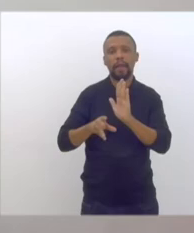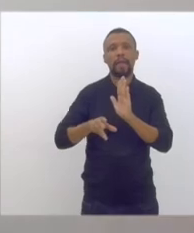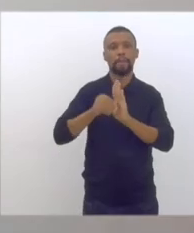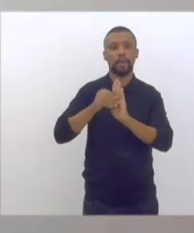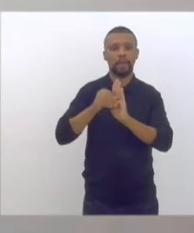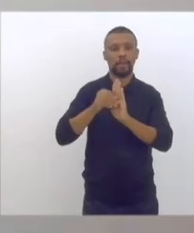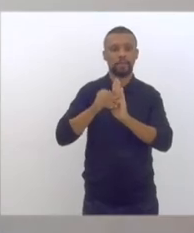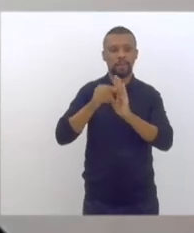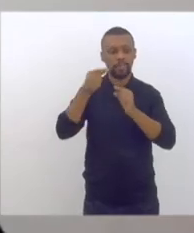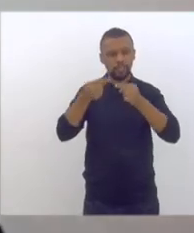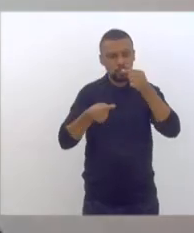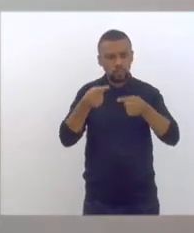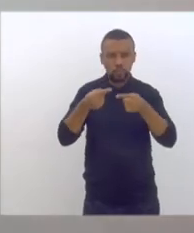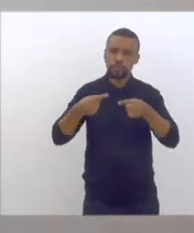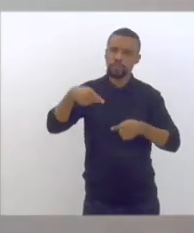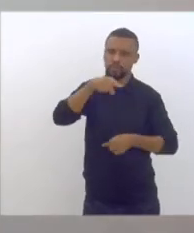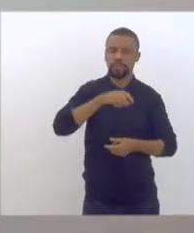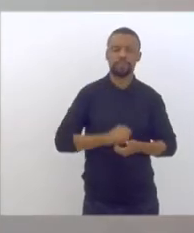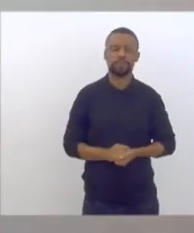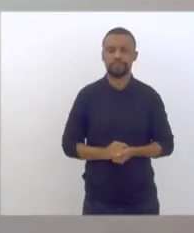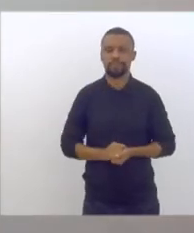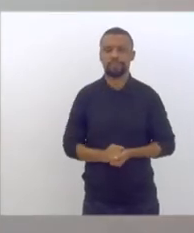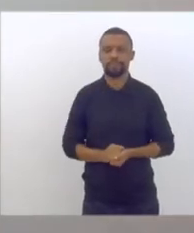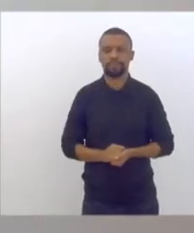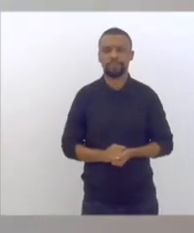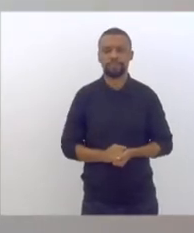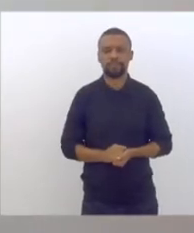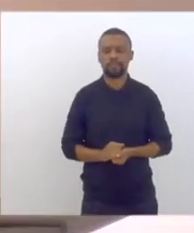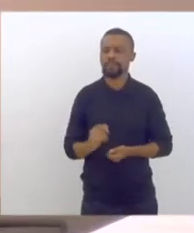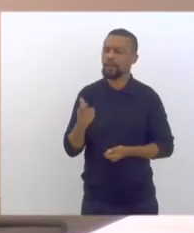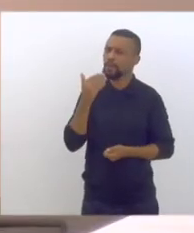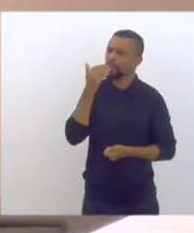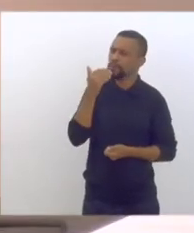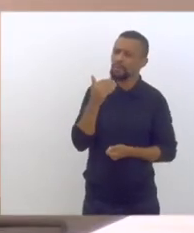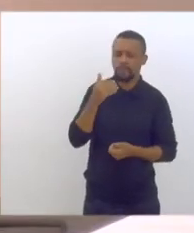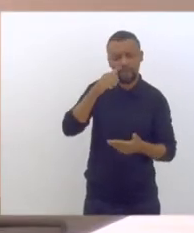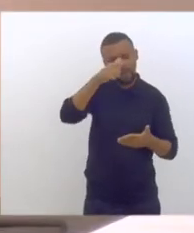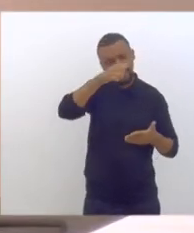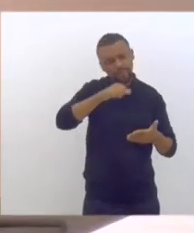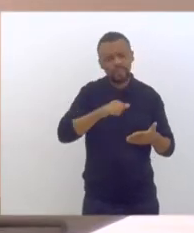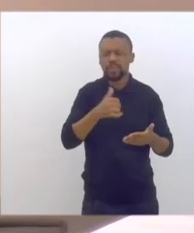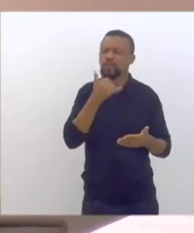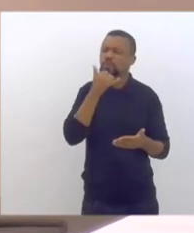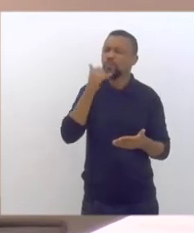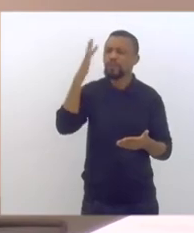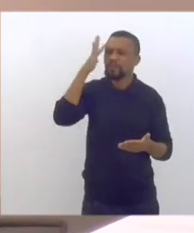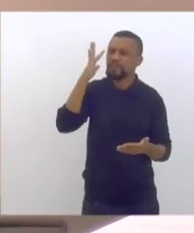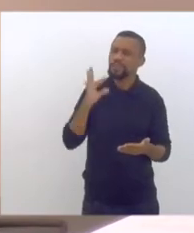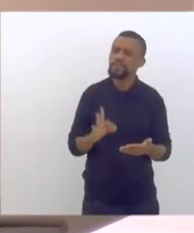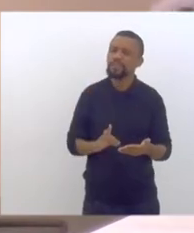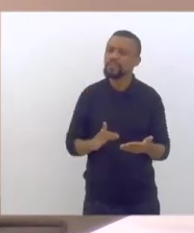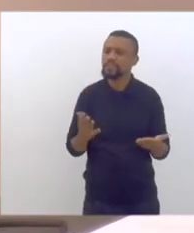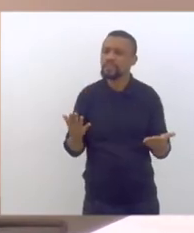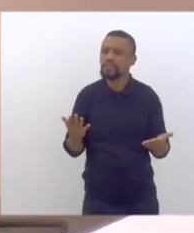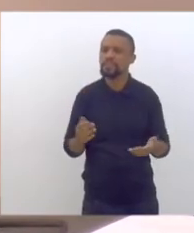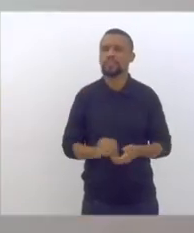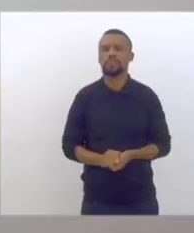em discussão só que de Osasco Só pediu Vista decorre eu não entendi